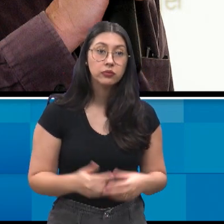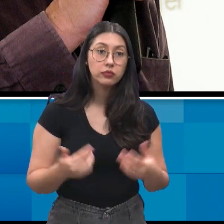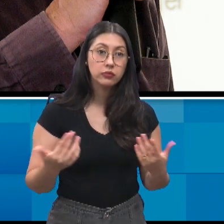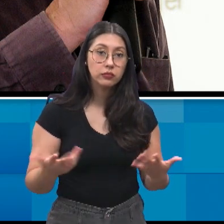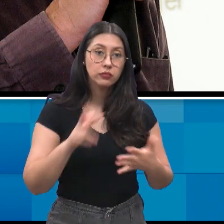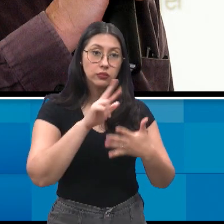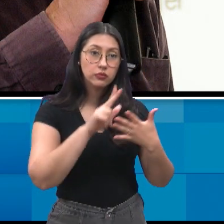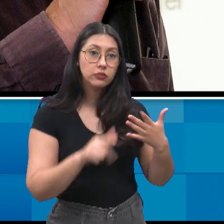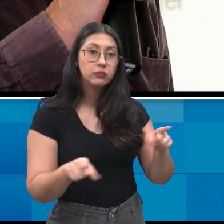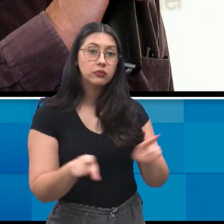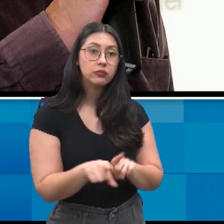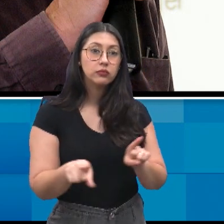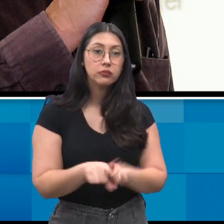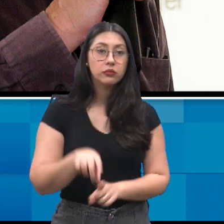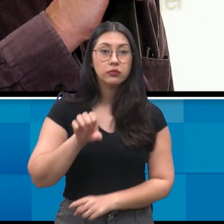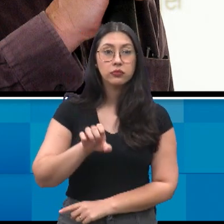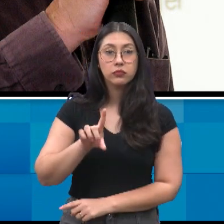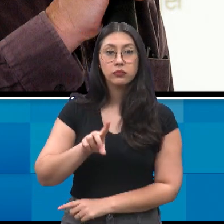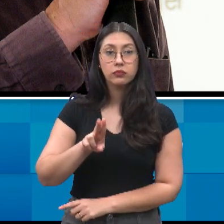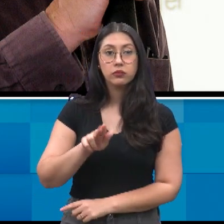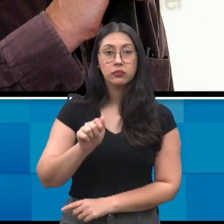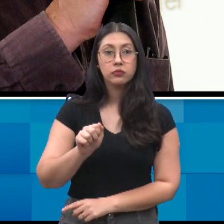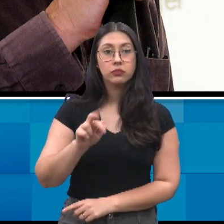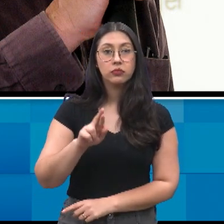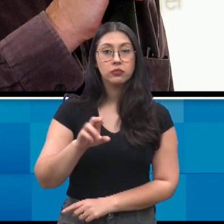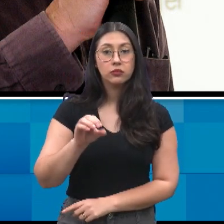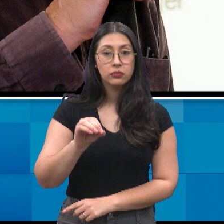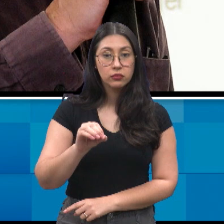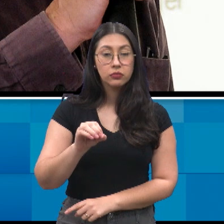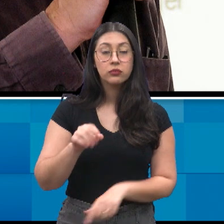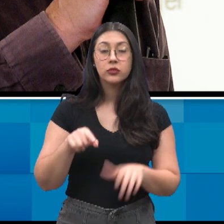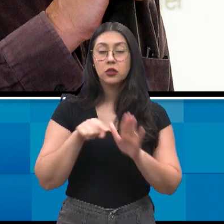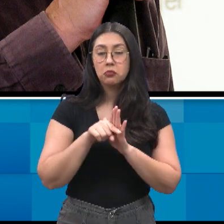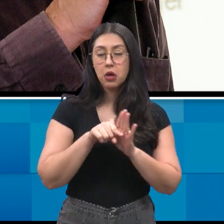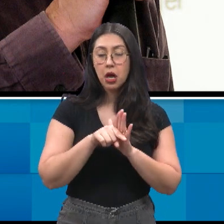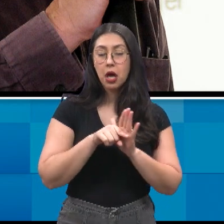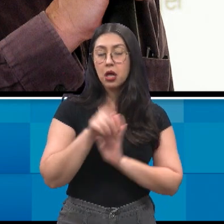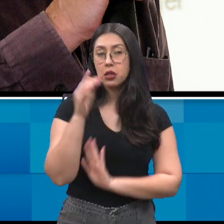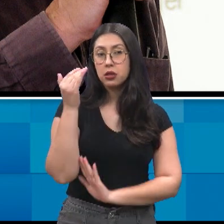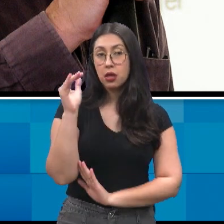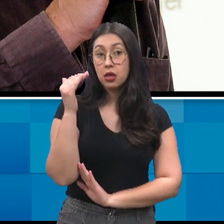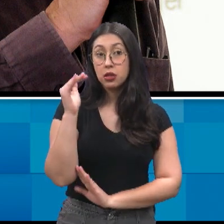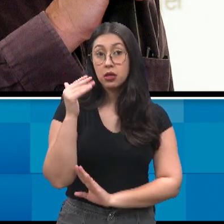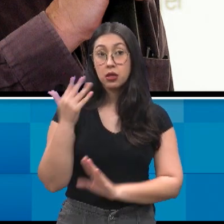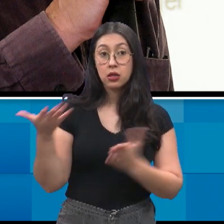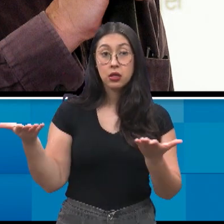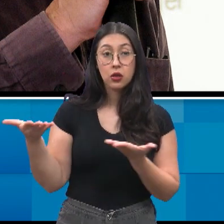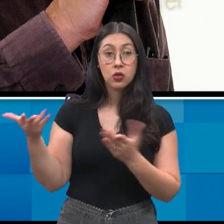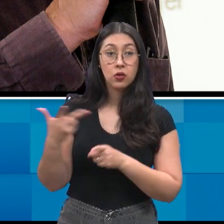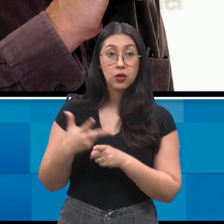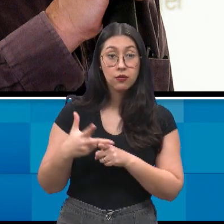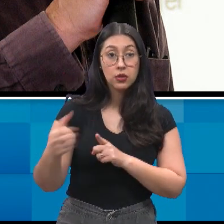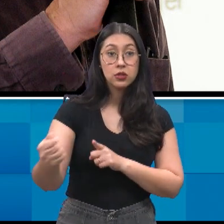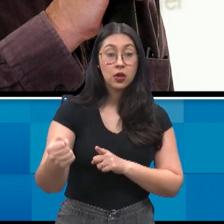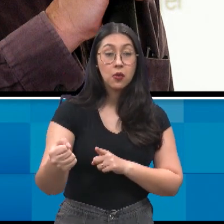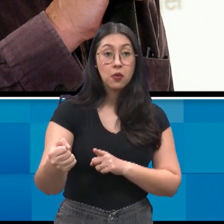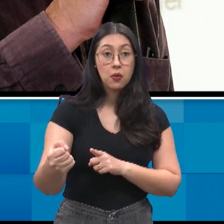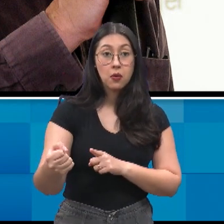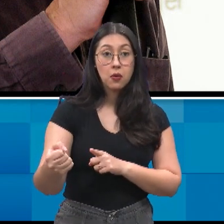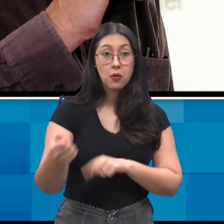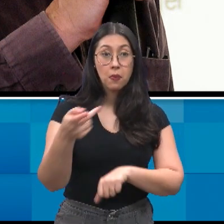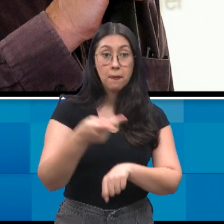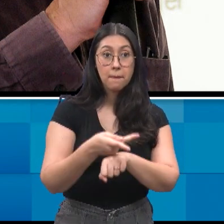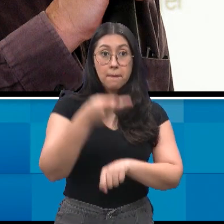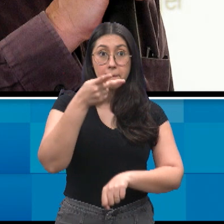está o doutor Eduardo Brondizio, um cientista daqui de São José dos Campos, que ganhou agora recentemente o Prêmio Nobel do